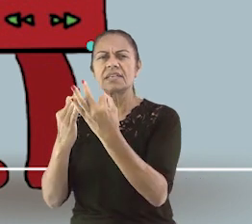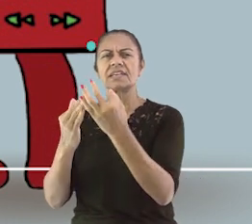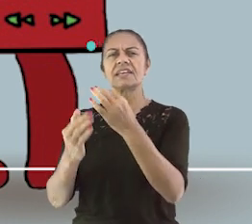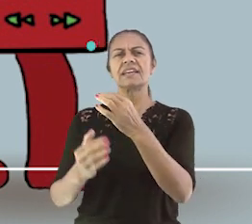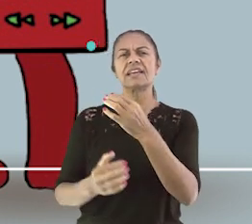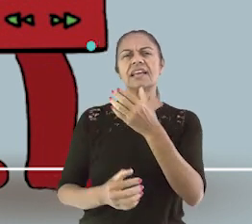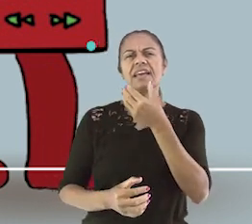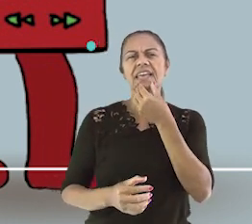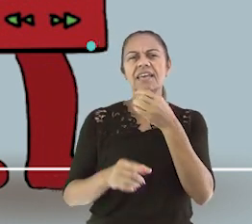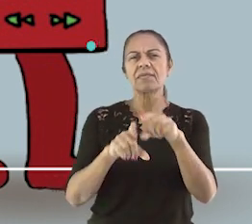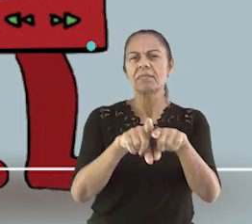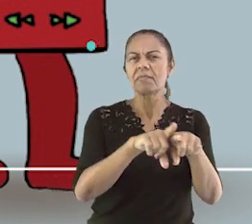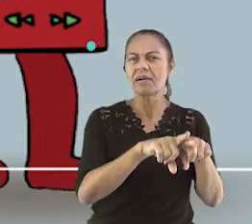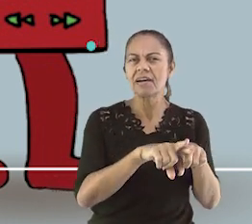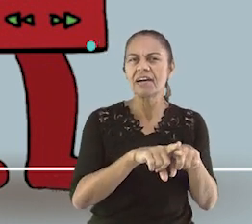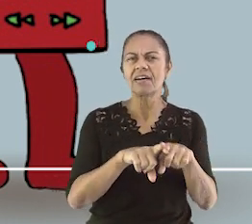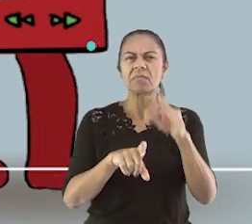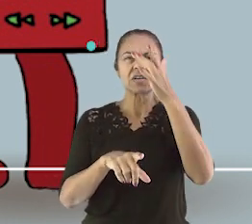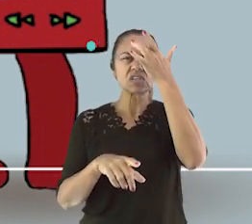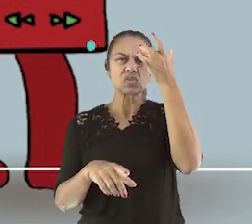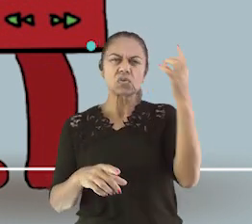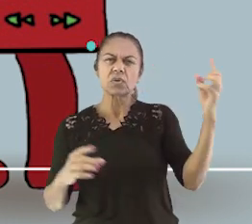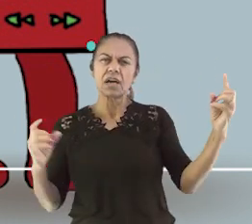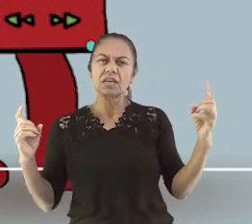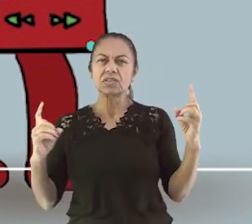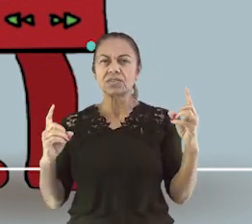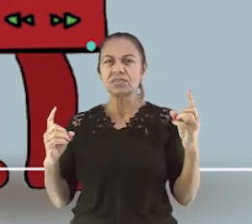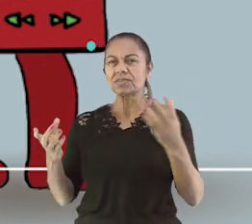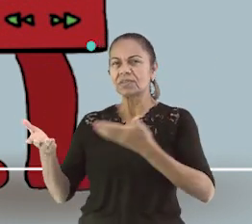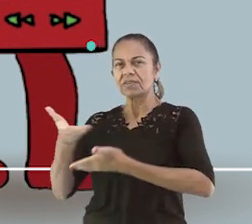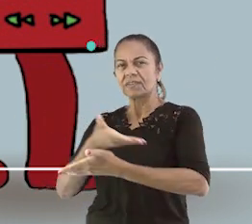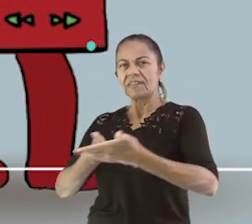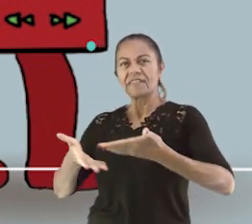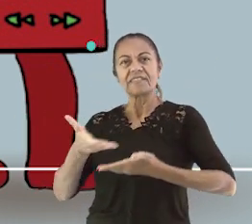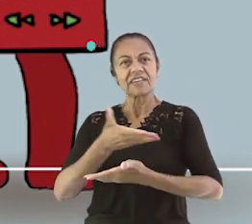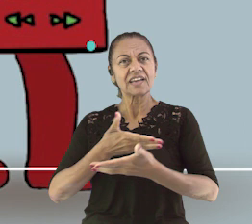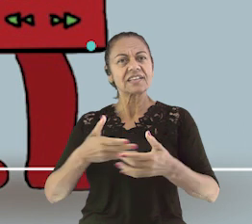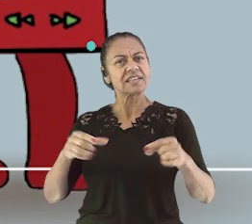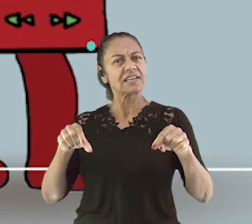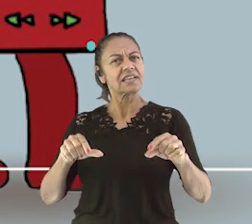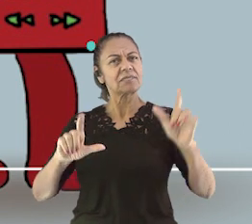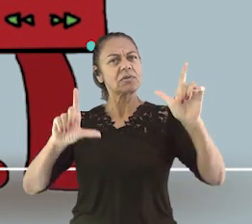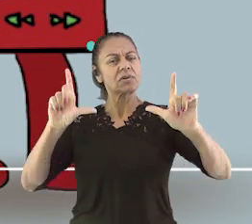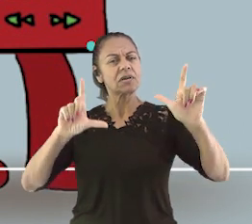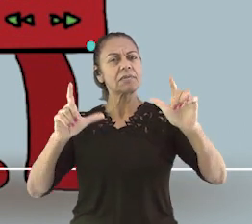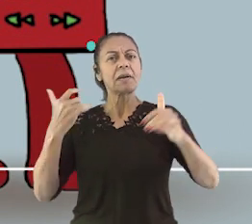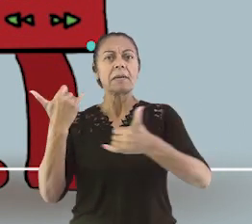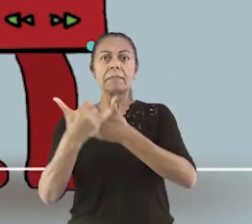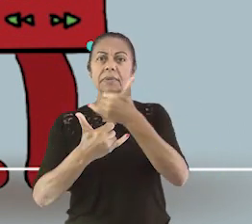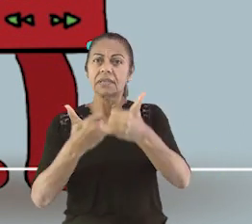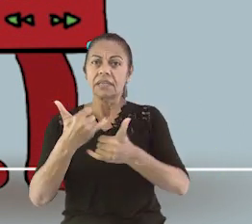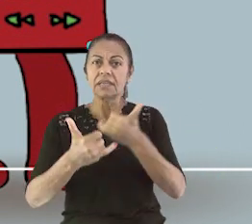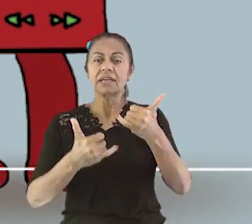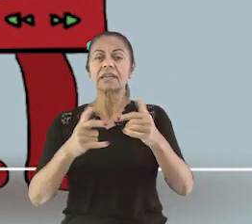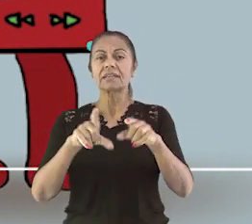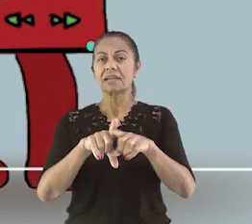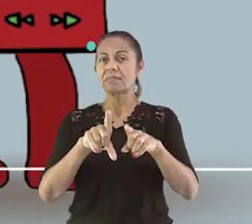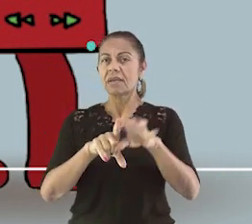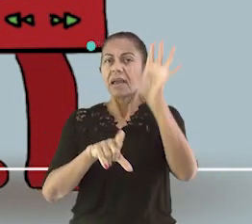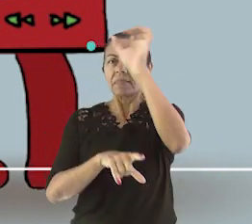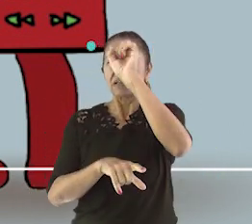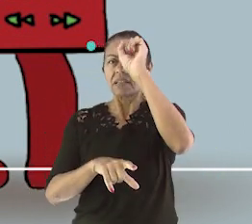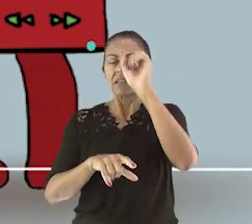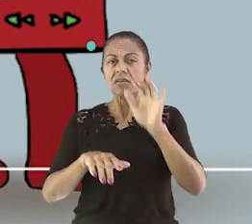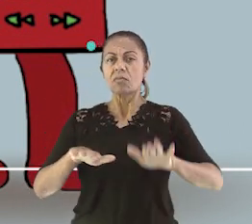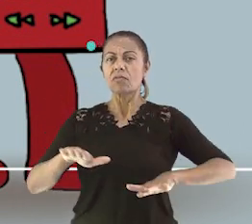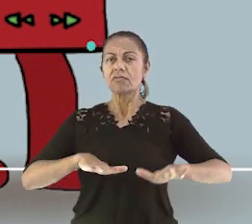com a sua família, com seus irmãos ou com quem estiver próximo de você? Brinque, mostre a eles os movimentos